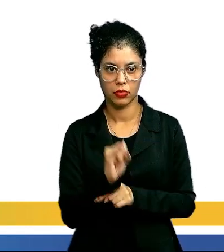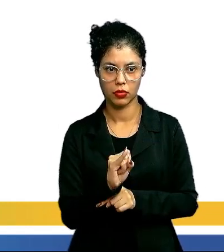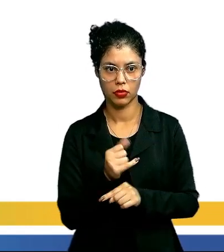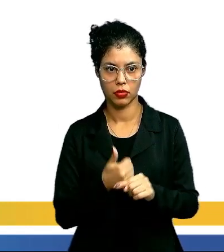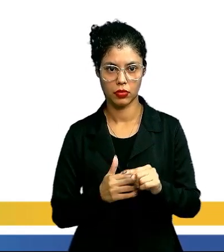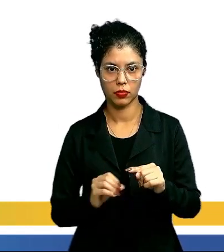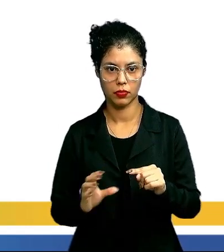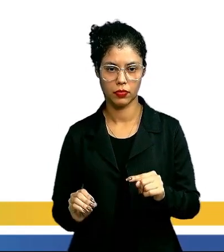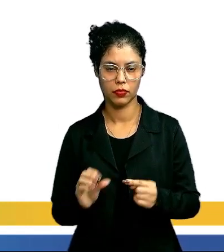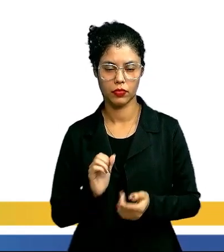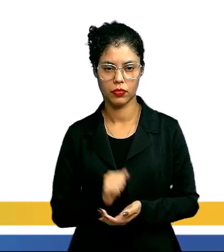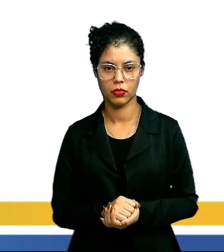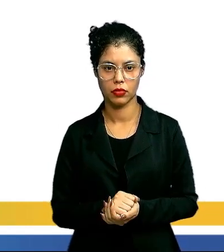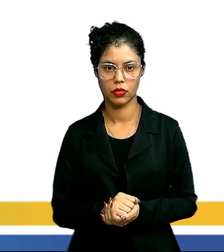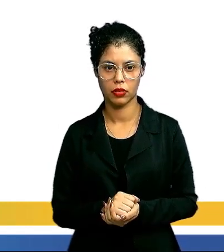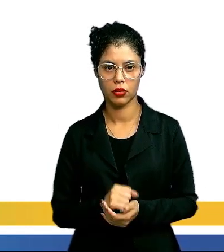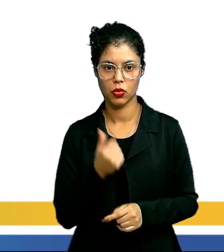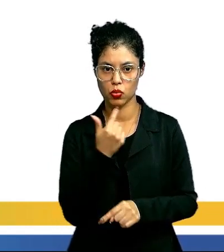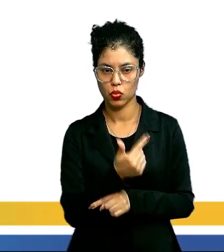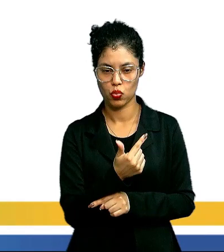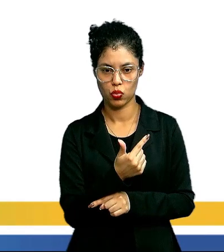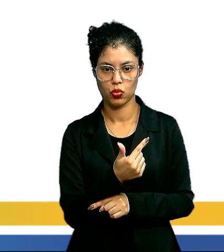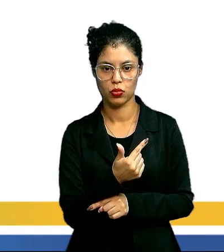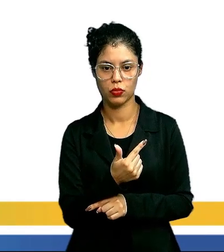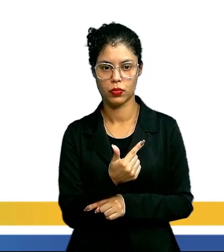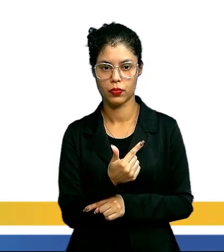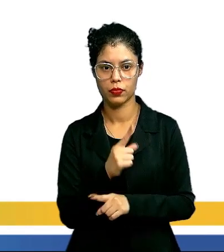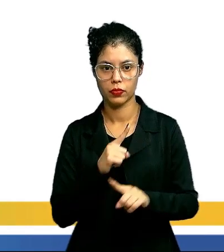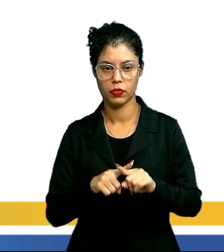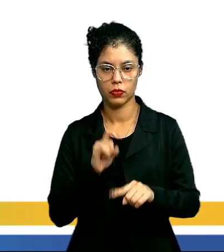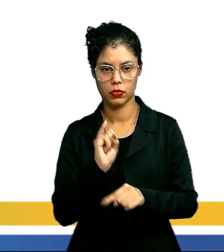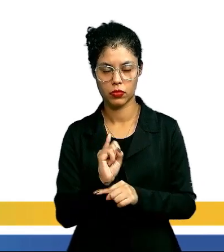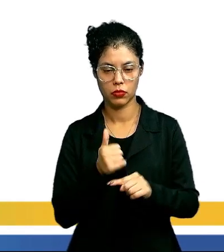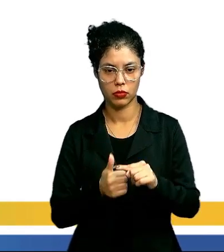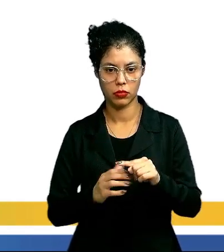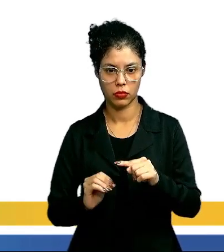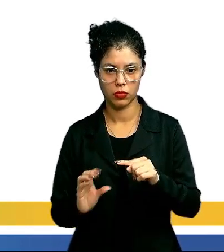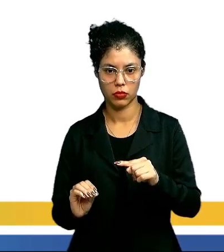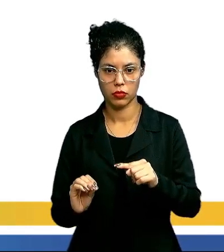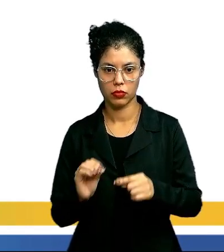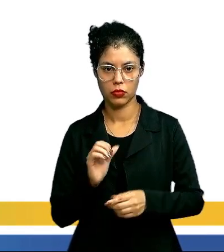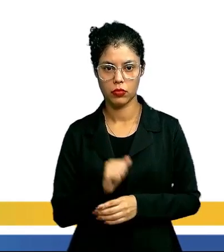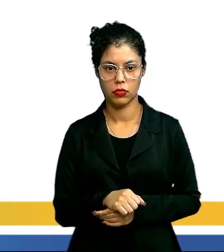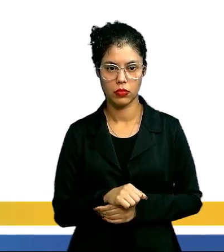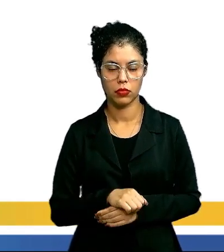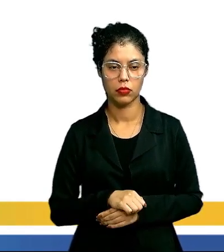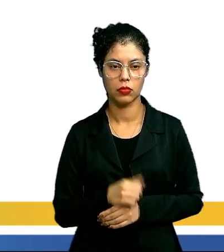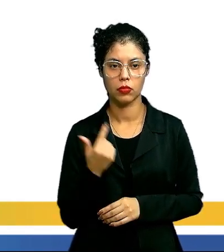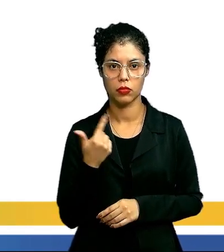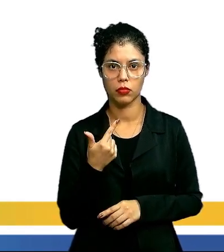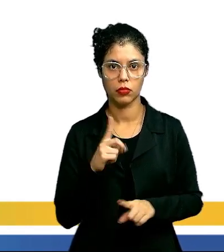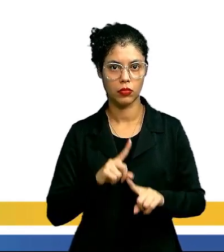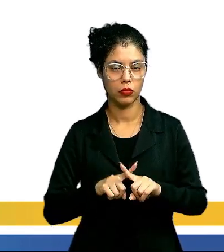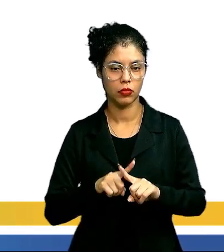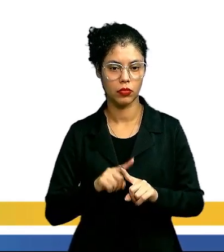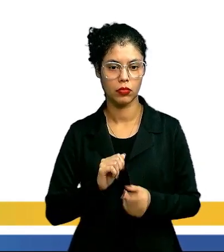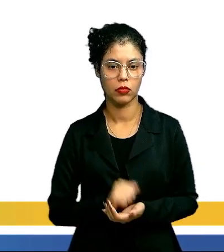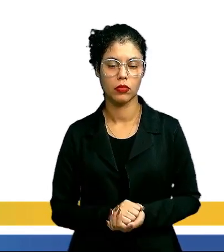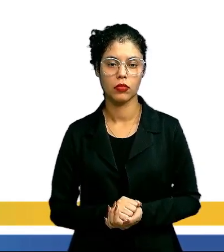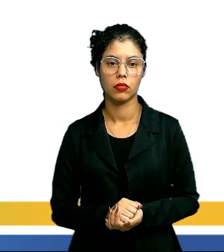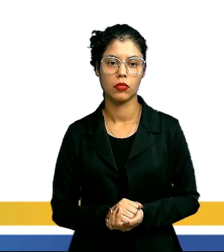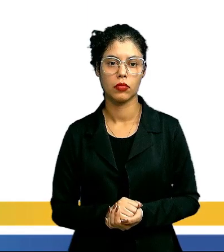então nós temos aqui ó dois vezes sobre 100 porque foi multiplicar duas vezes